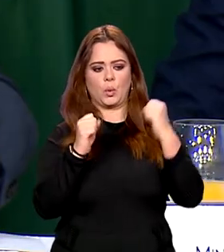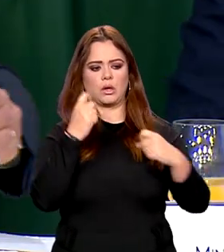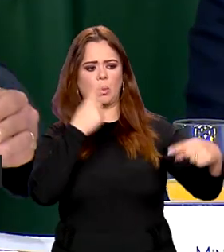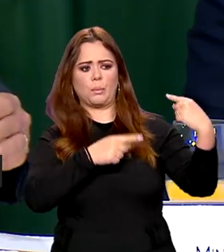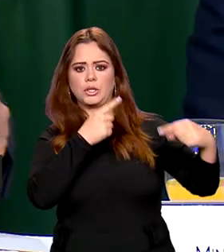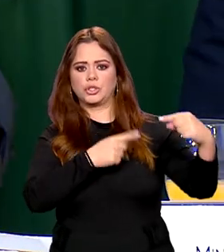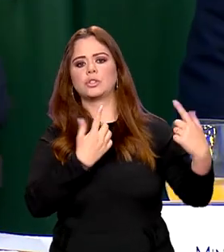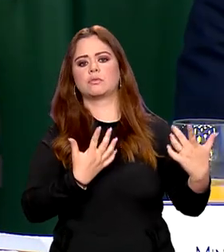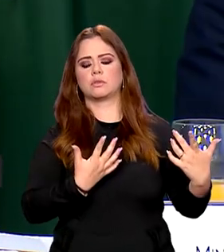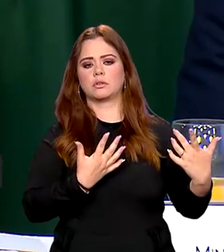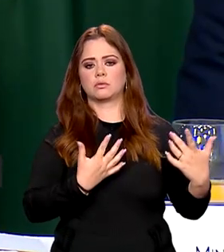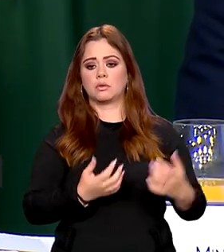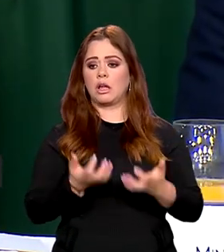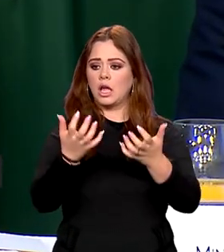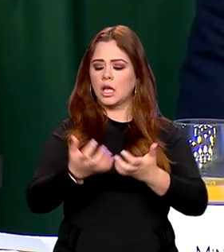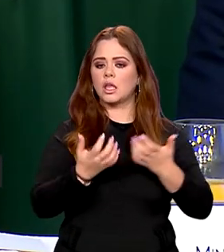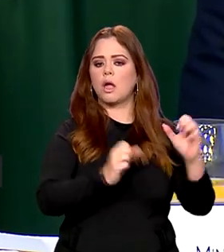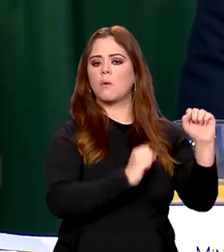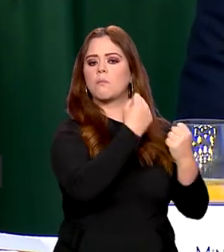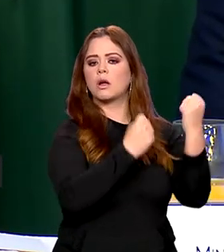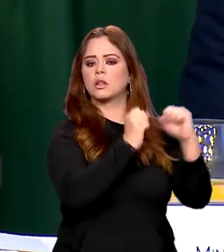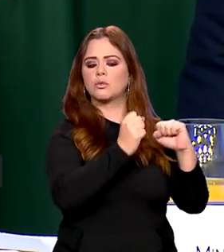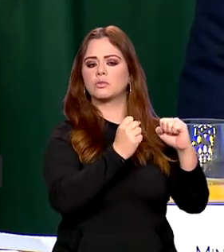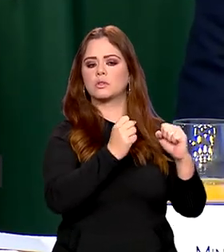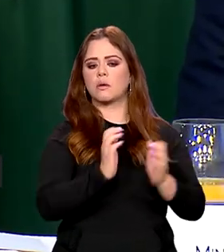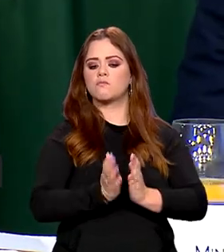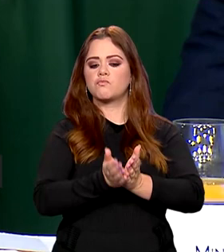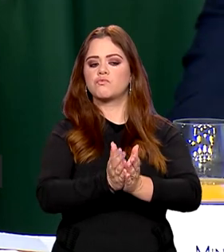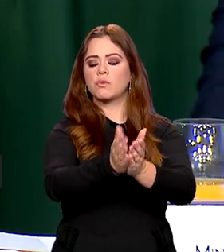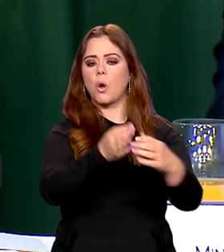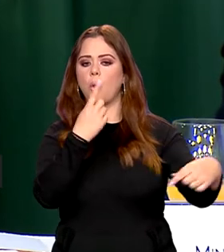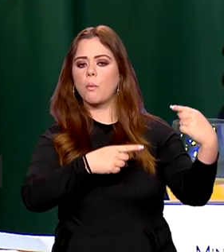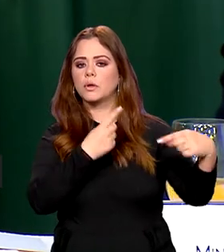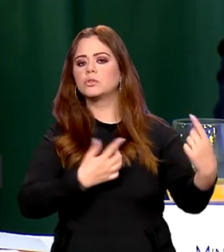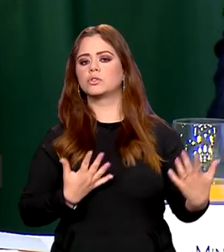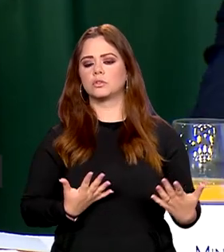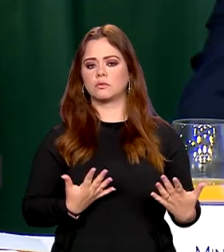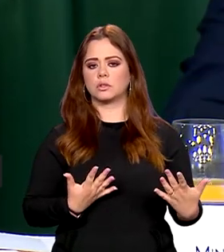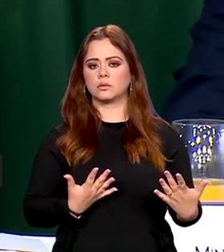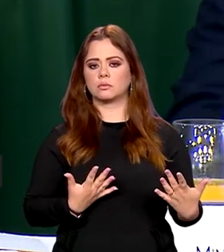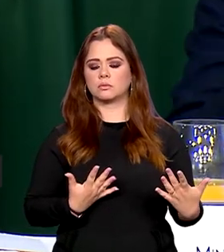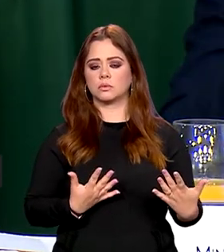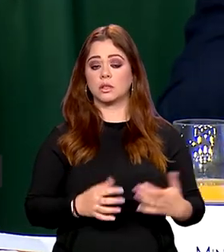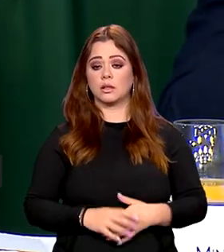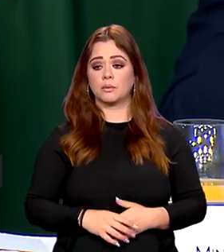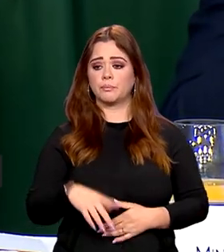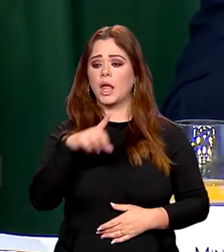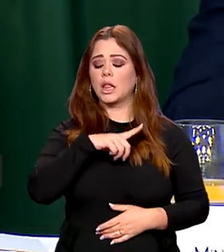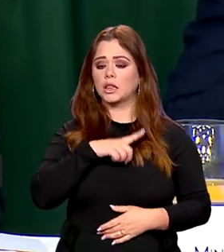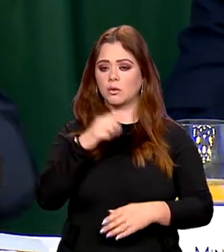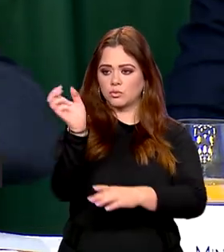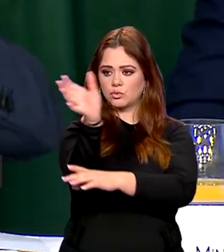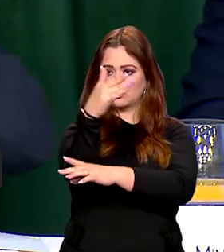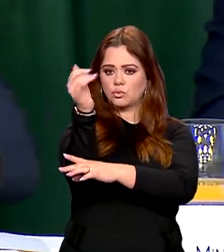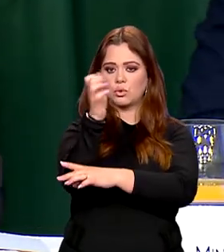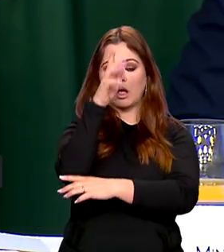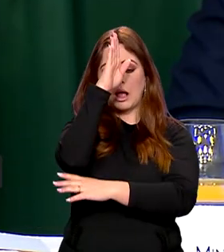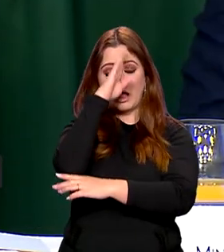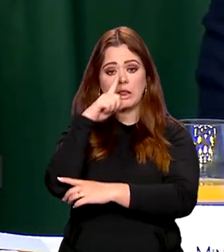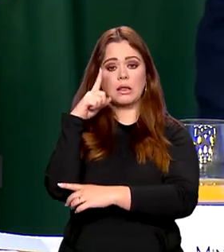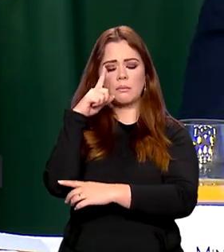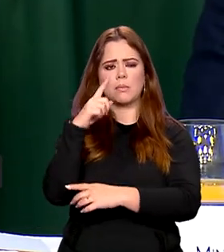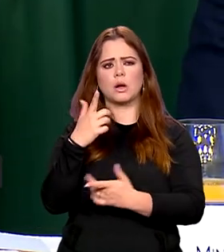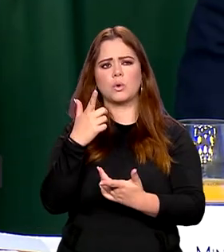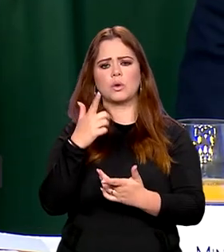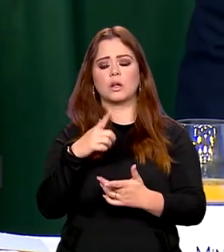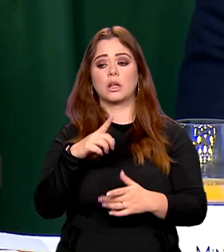Esse país quer ter uma indústria naval competitiva. Nós temos o chanceler alemão, no último encontro que